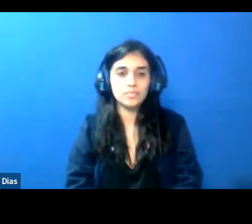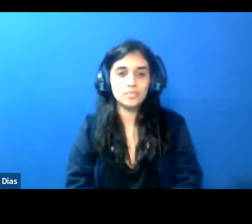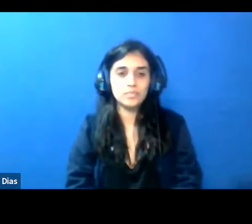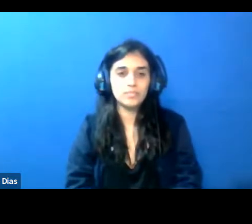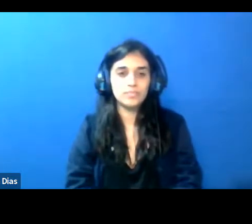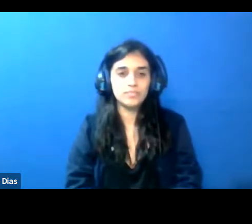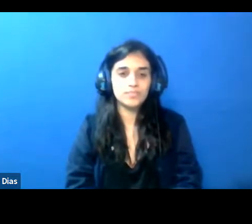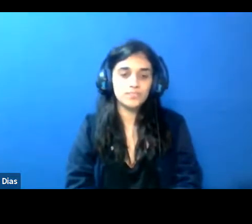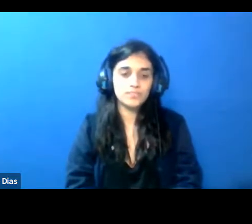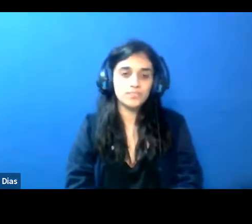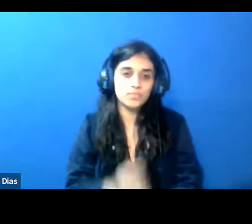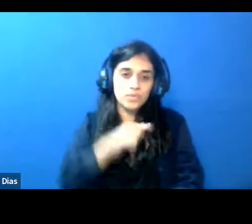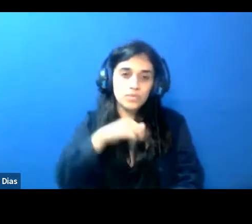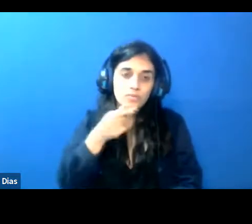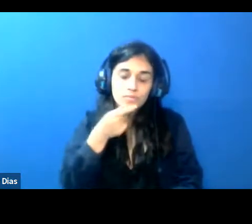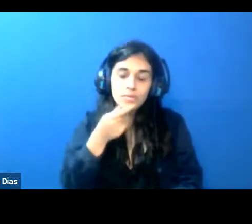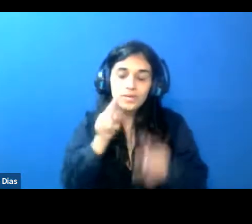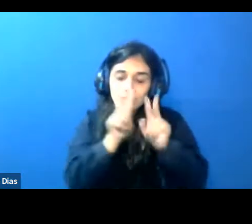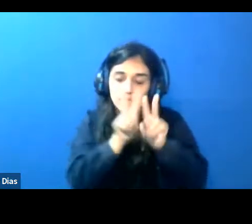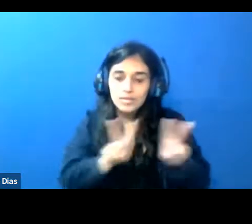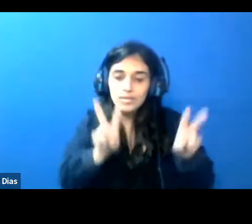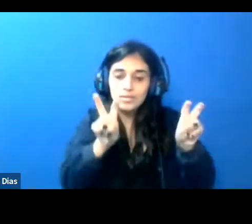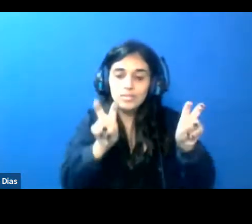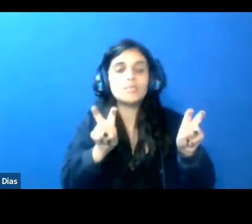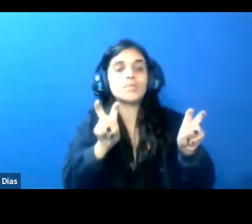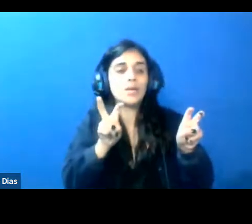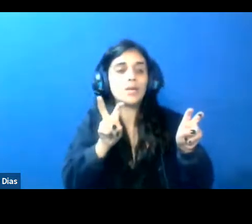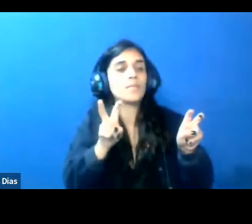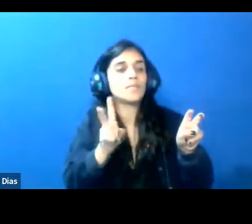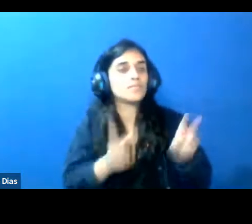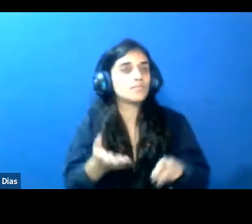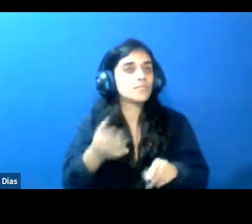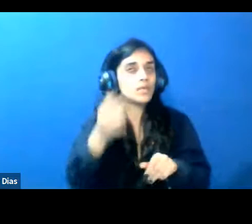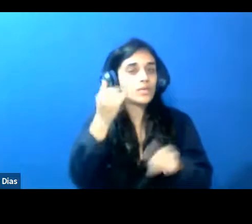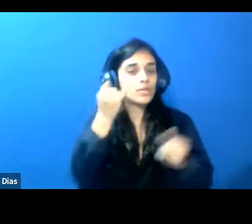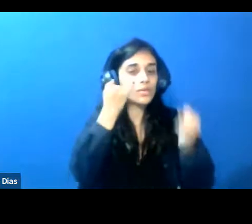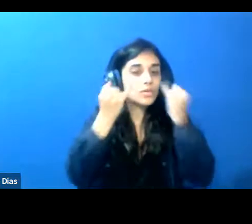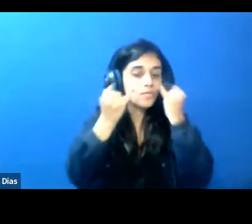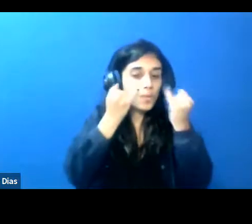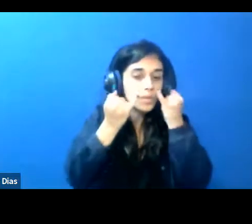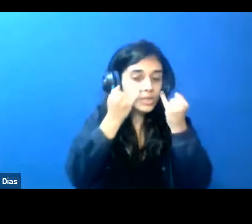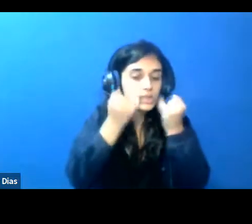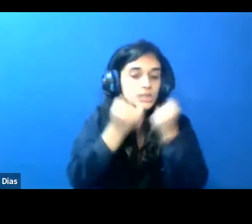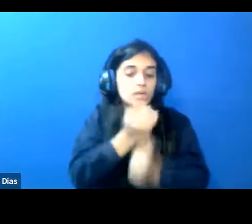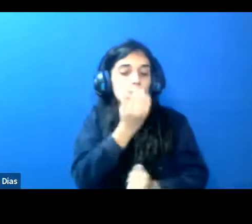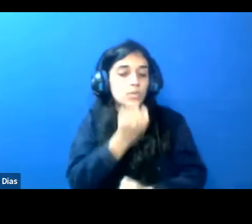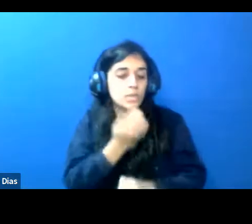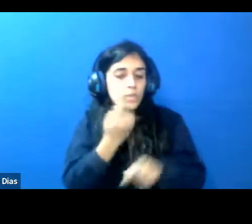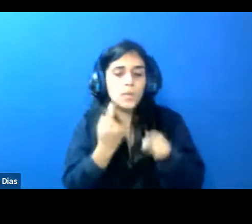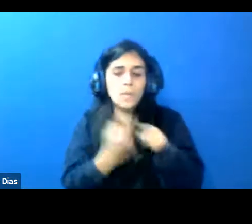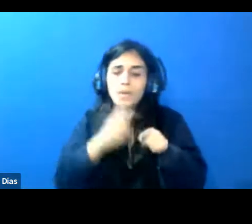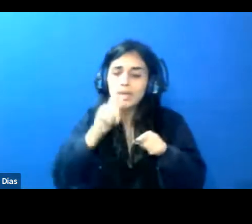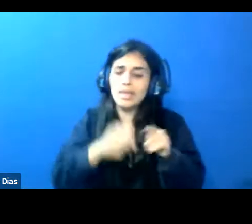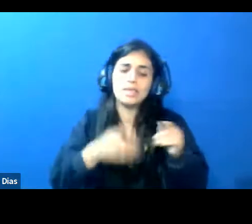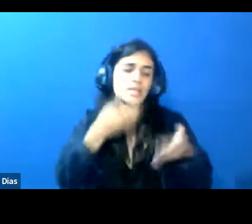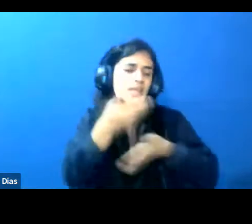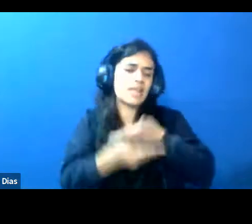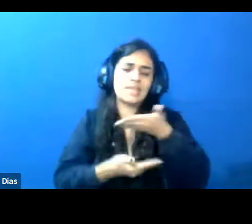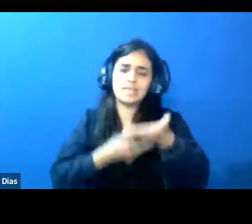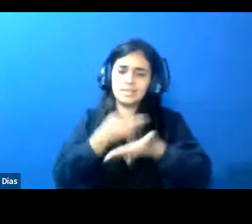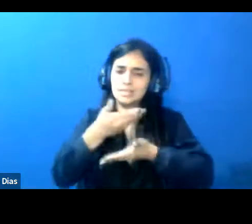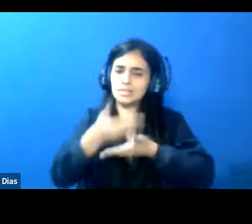e sabores. Falo sempre isso porque é uma troca, ninguém sabe mais do que ninguém. Então, a gente faz essa troca